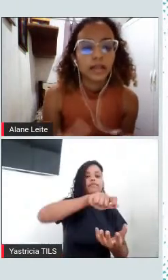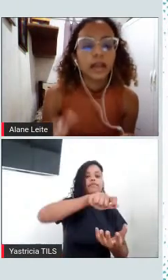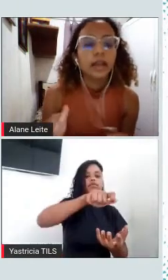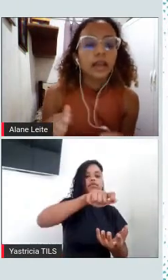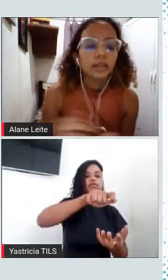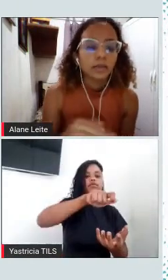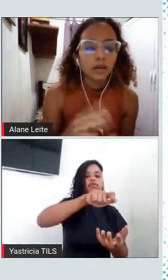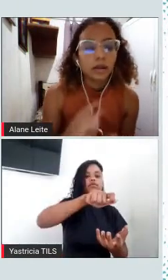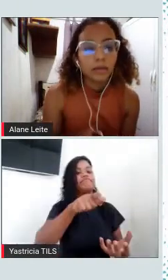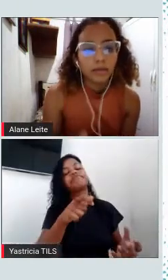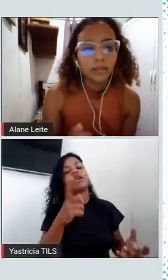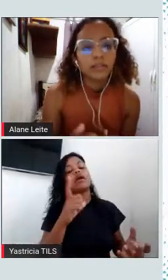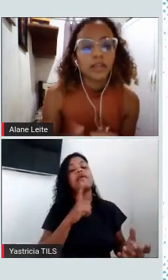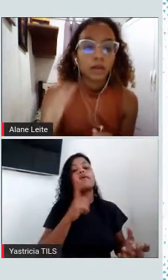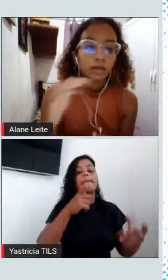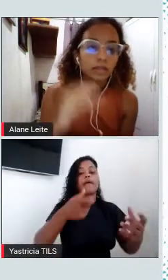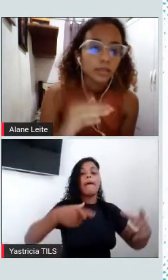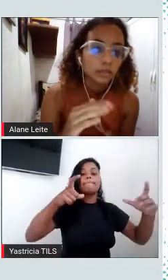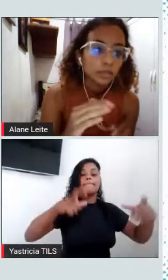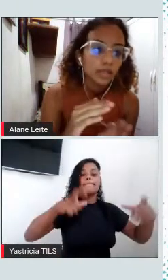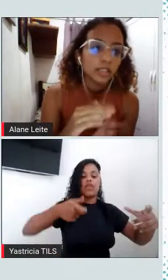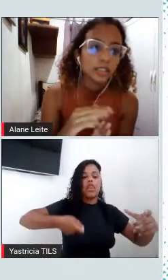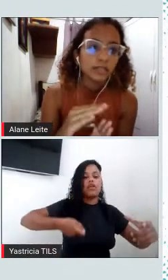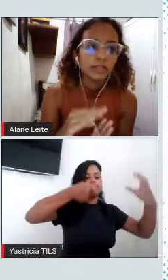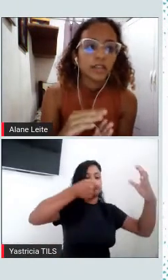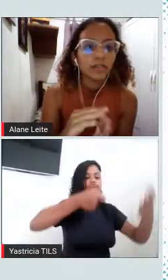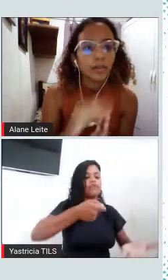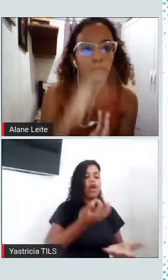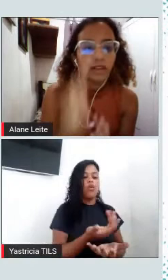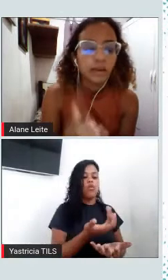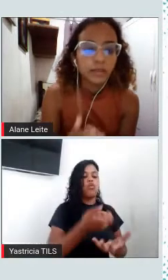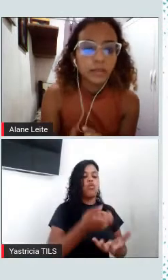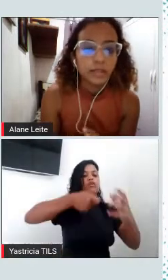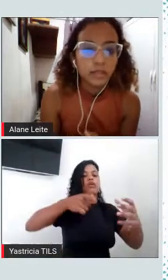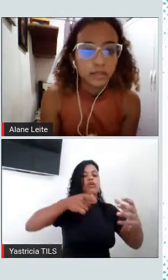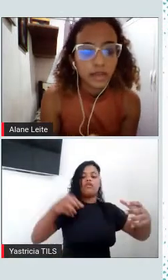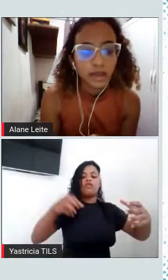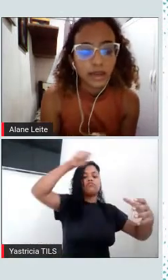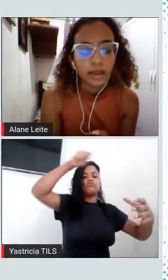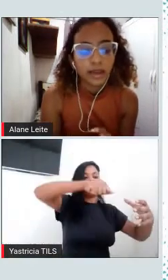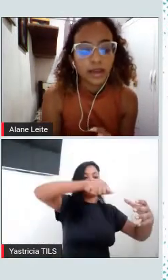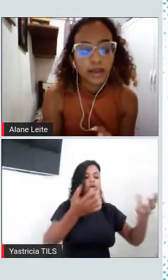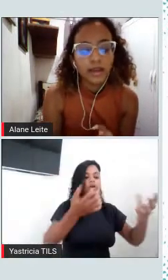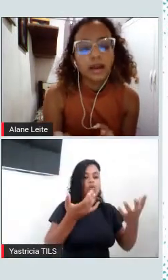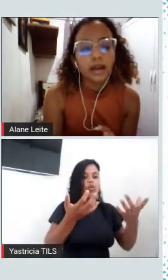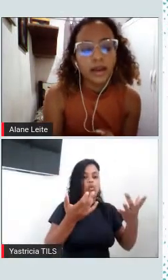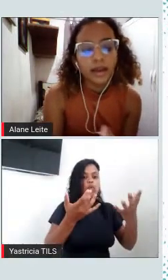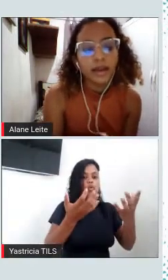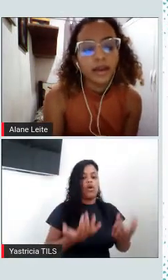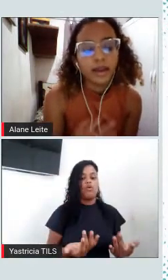uma panela, coloca água para ferver e coloca uma tampa sobre ela, a gente vê que o vapor vira rapidamente